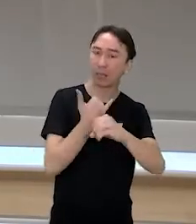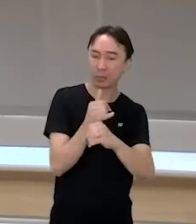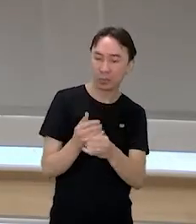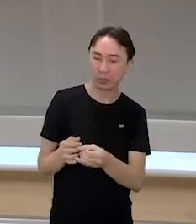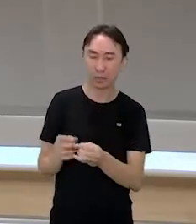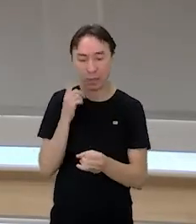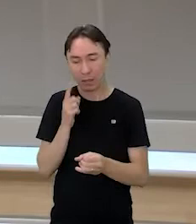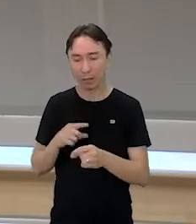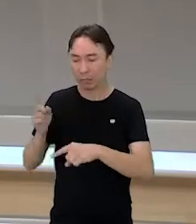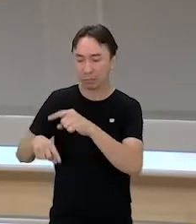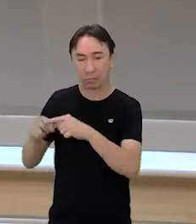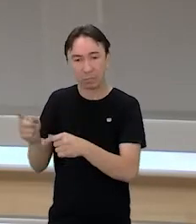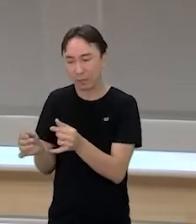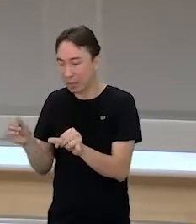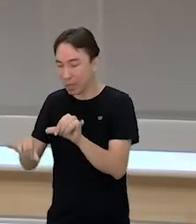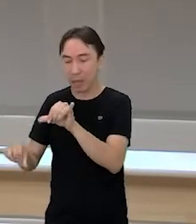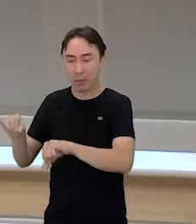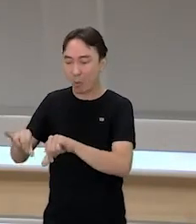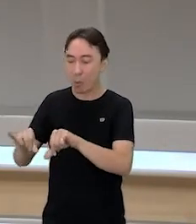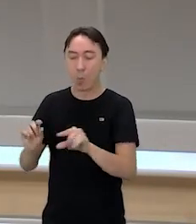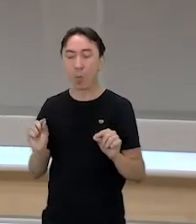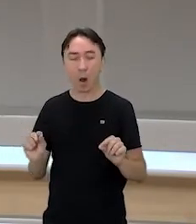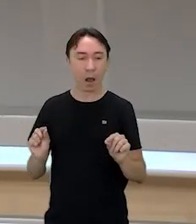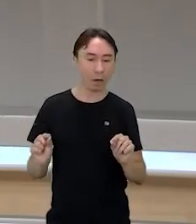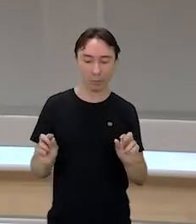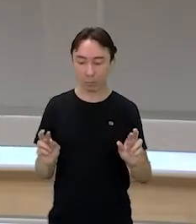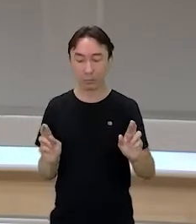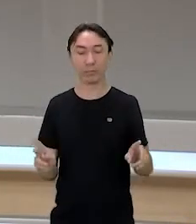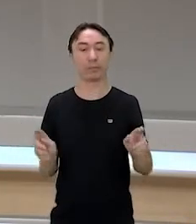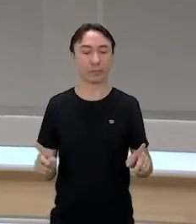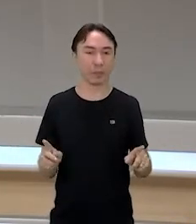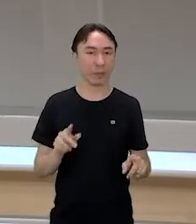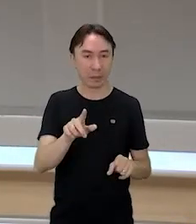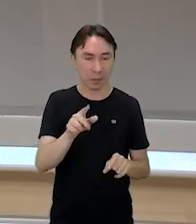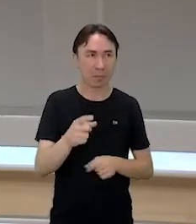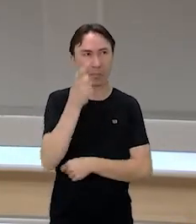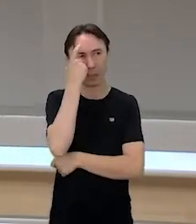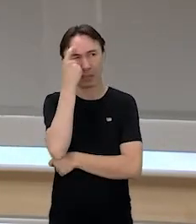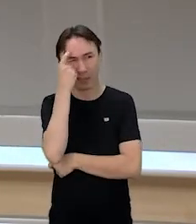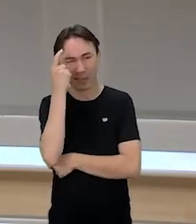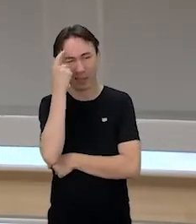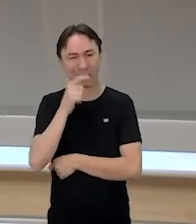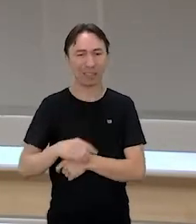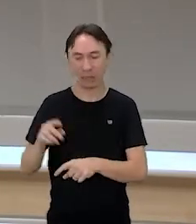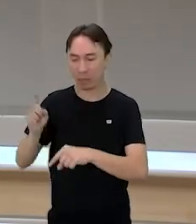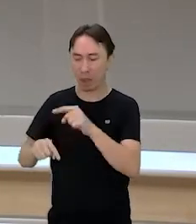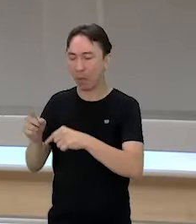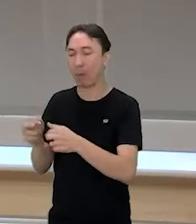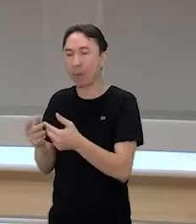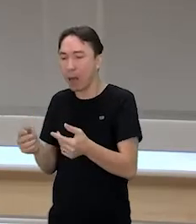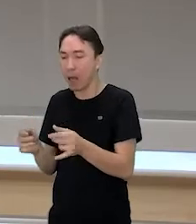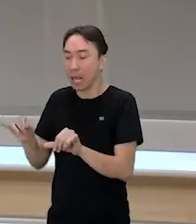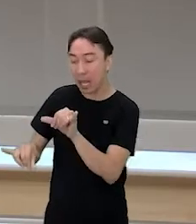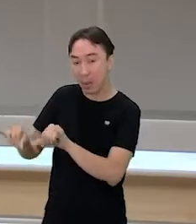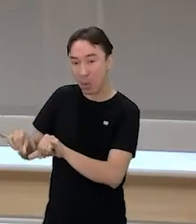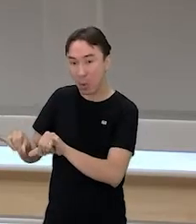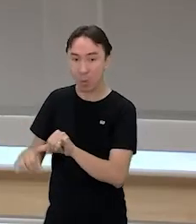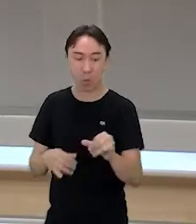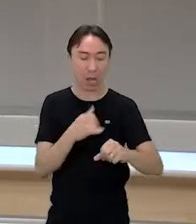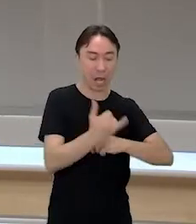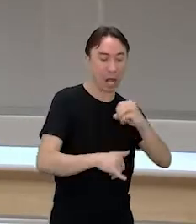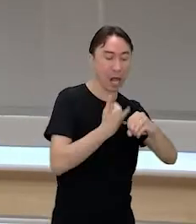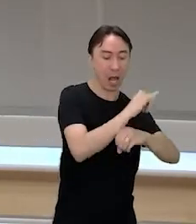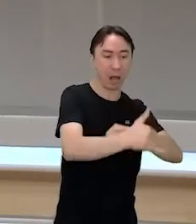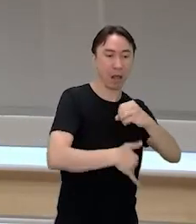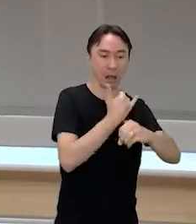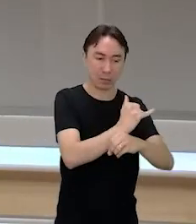estudantes podem, de repente, entender que elemento químico é a mesma coisa que átomo é a mesma coisa que elemento químico, então é sempre importante você estar